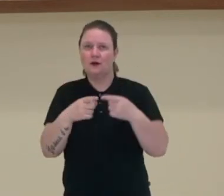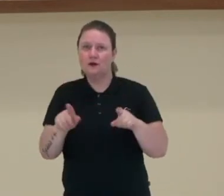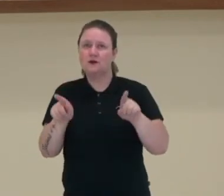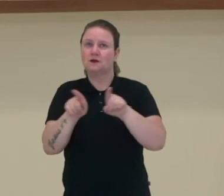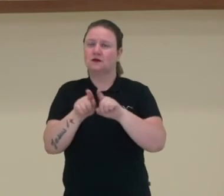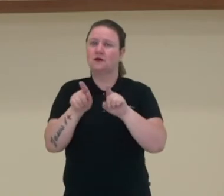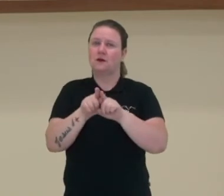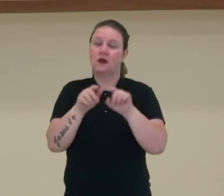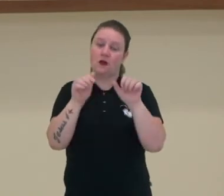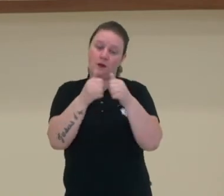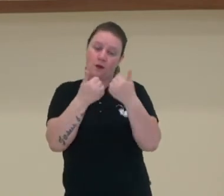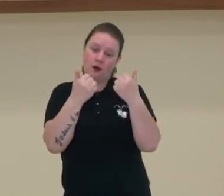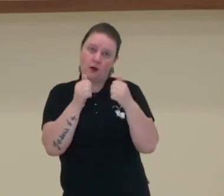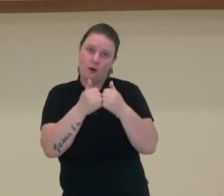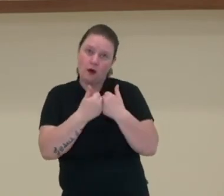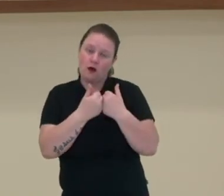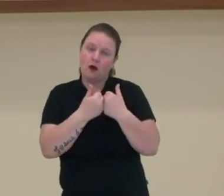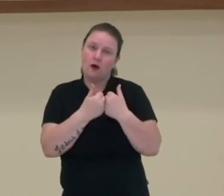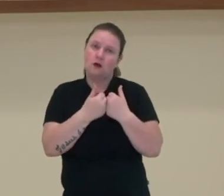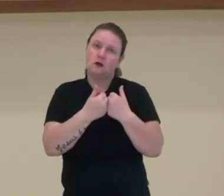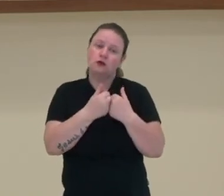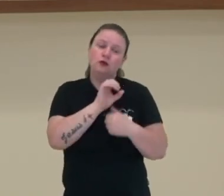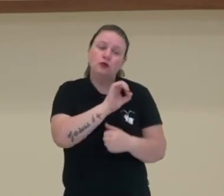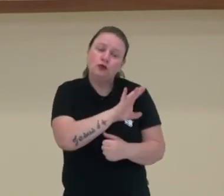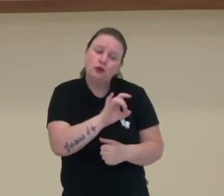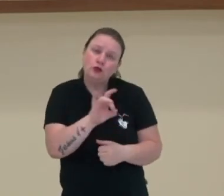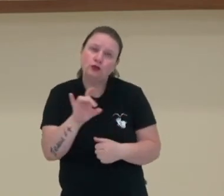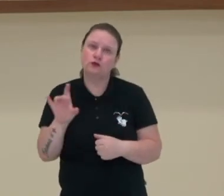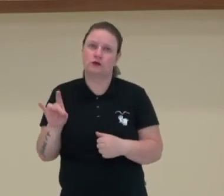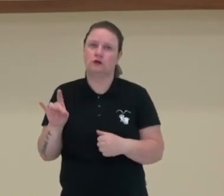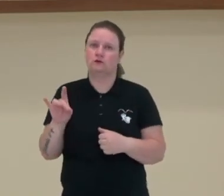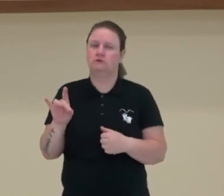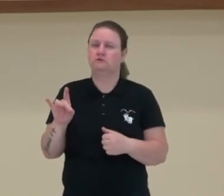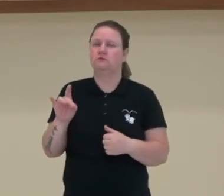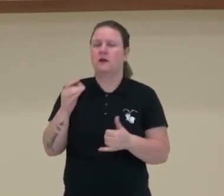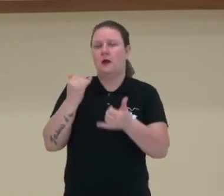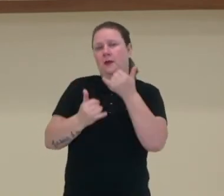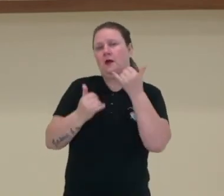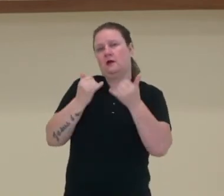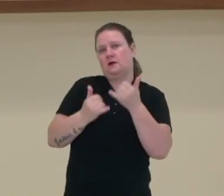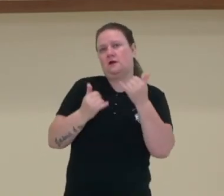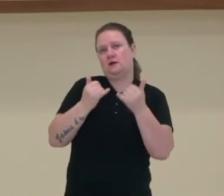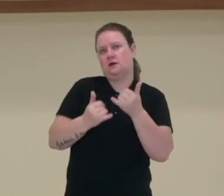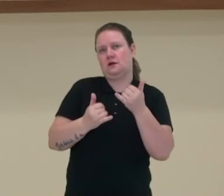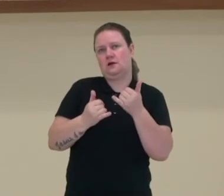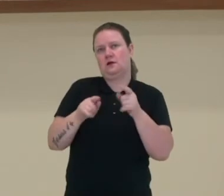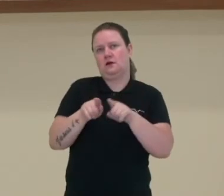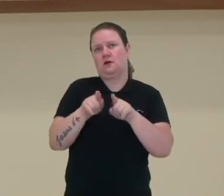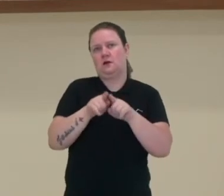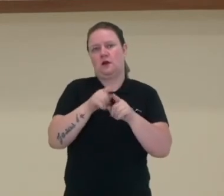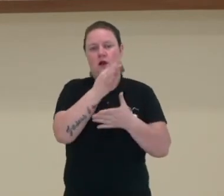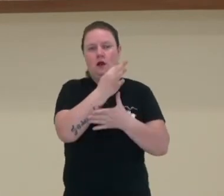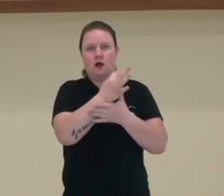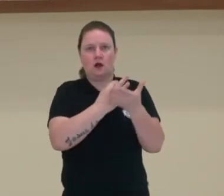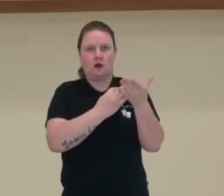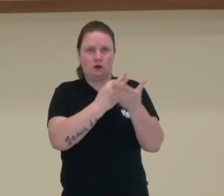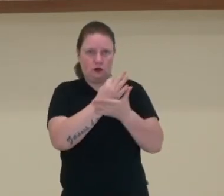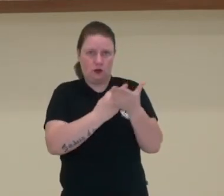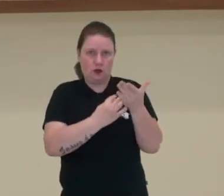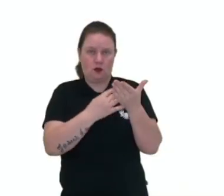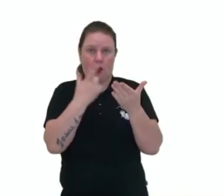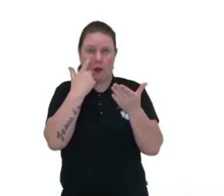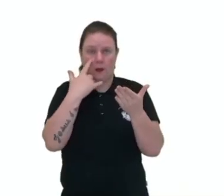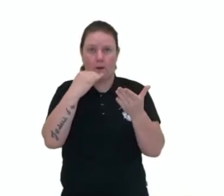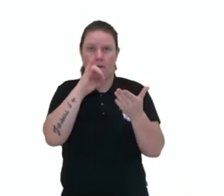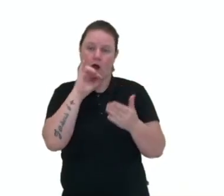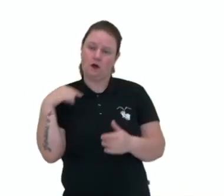de pão como sustento, assim como é usada na letra da oração do Pai Nosso. Então, conhecida pela